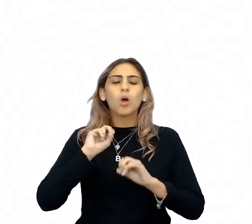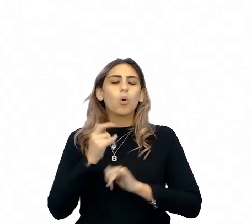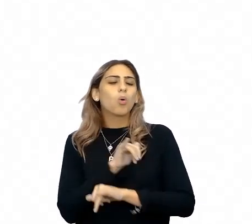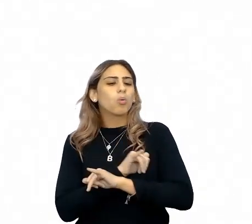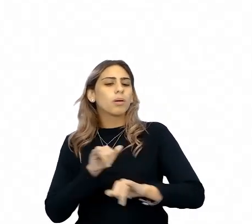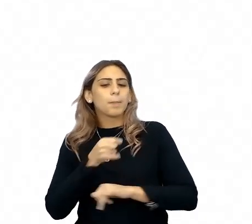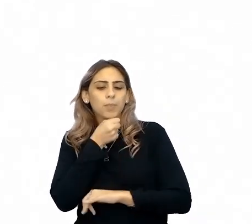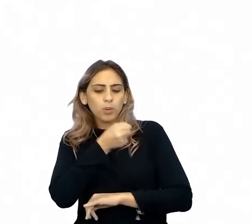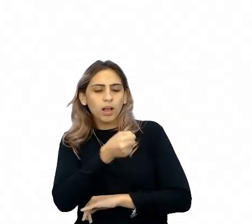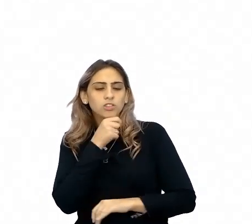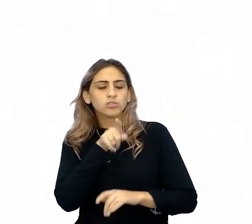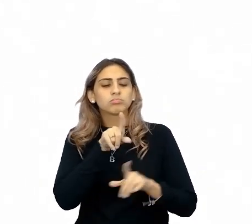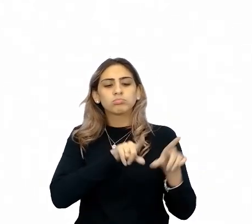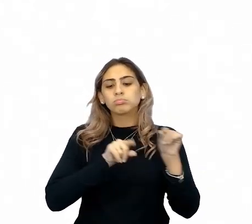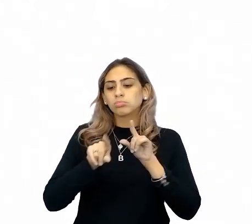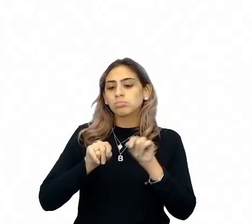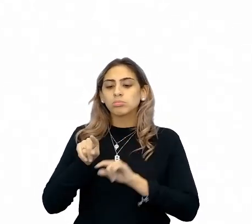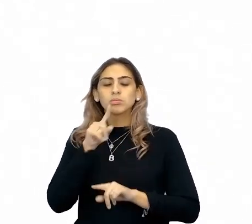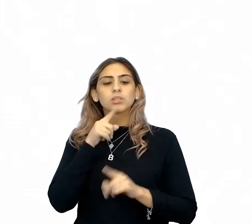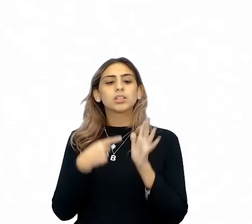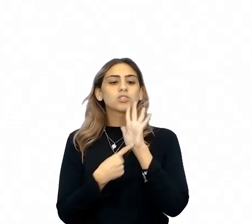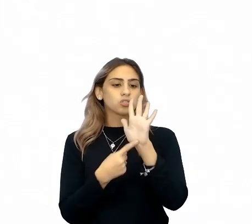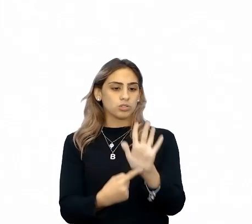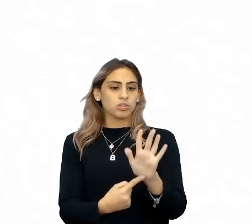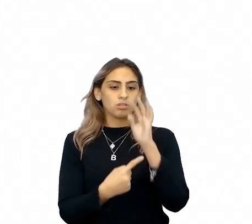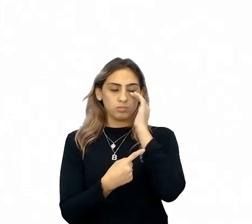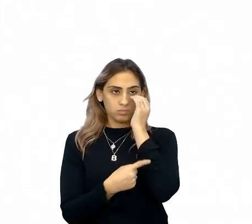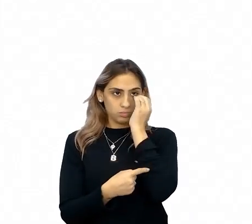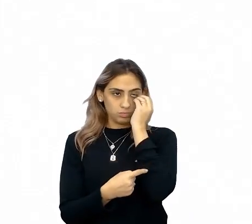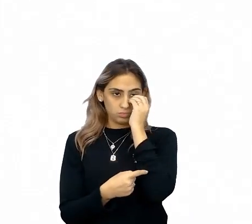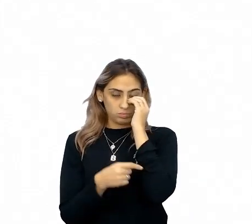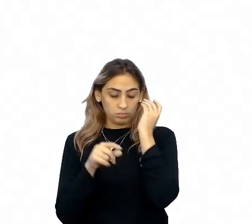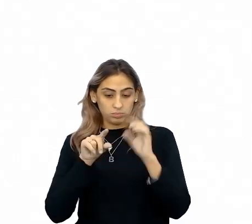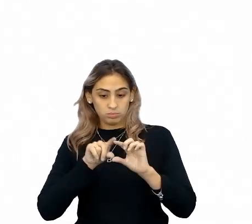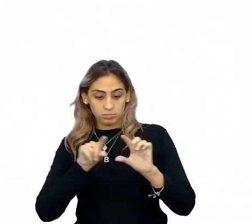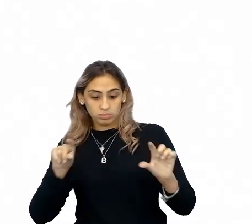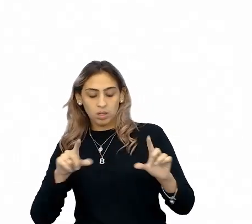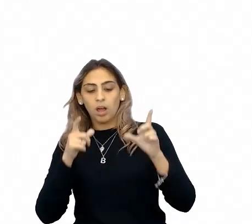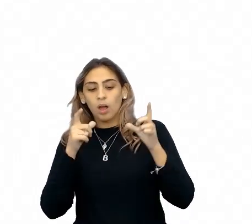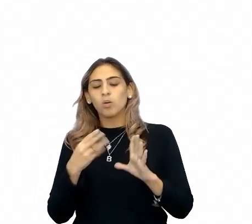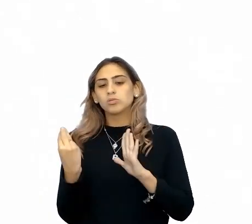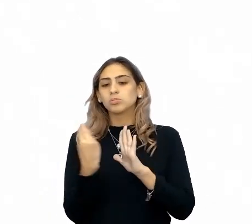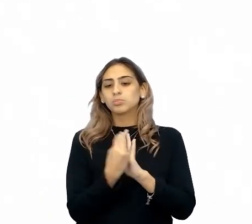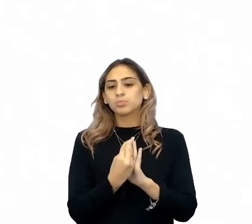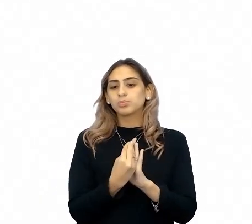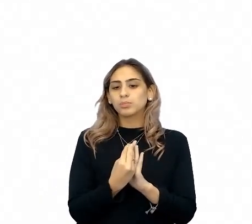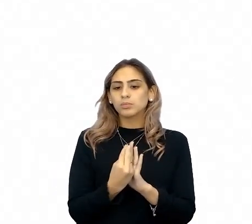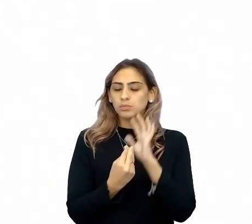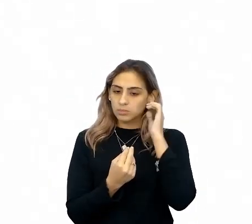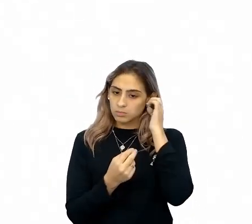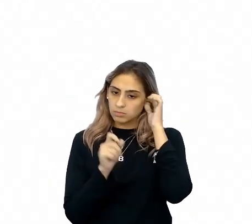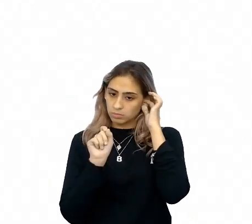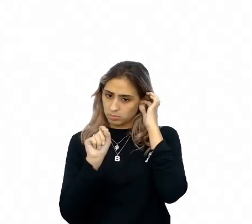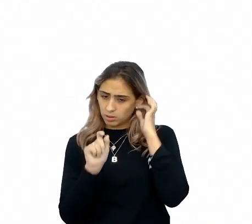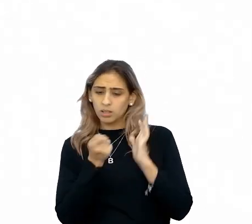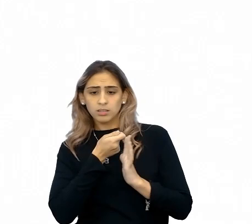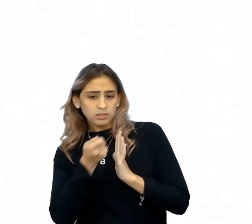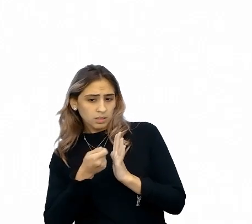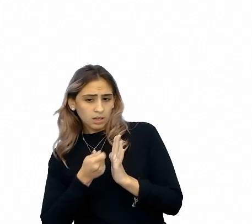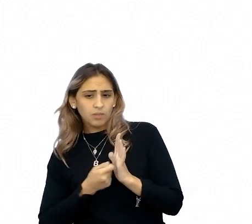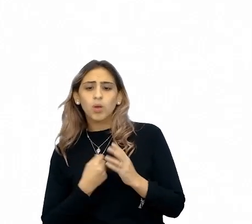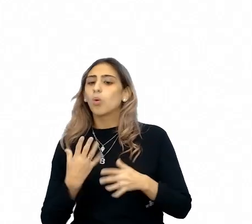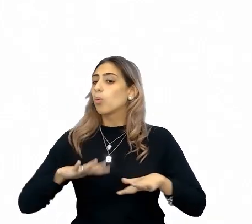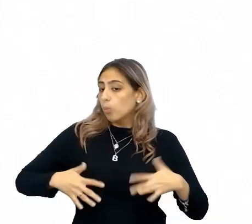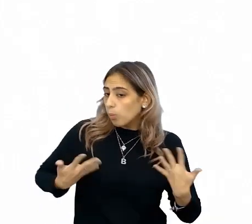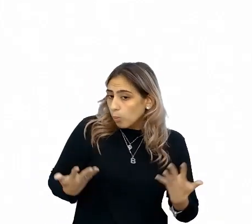que selecionaram e terão que indicar aí o título, onde foi publicada, quem escreveu,